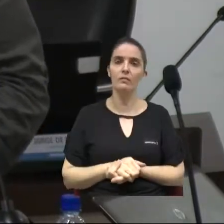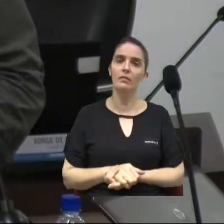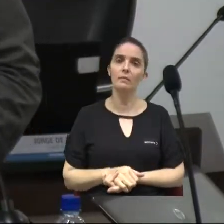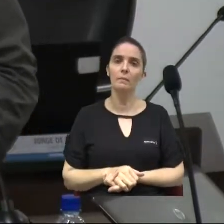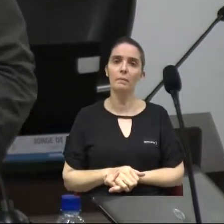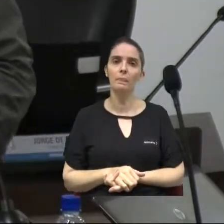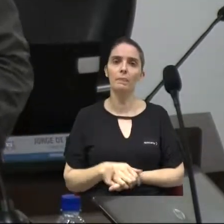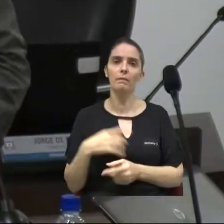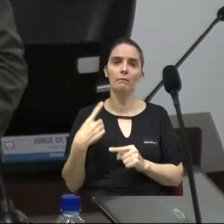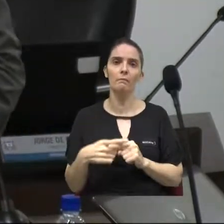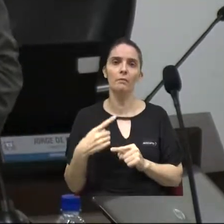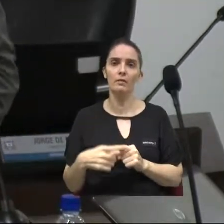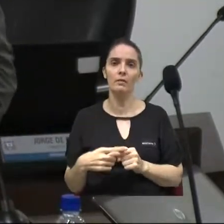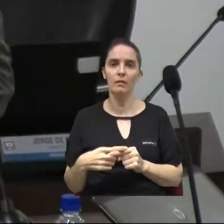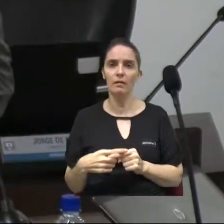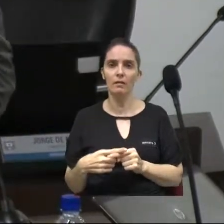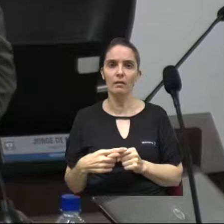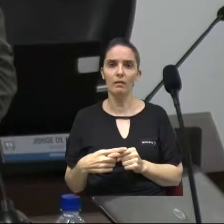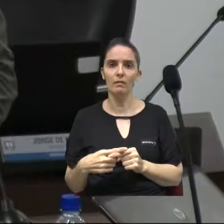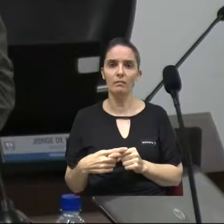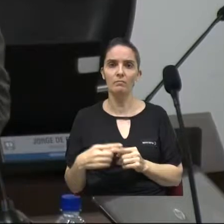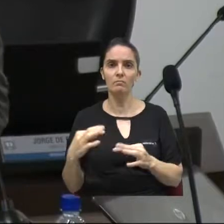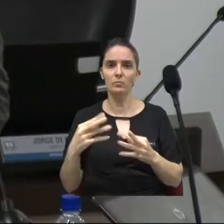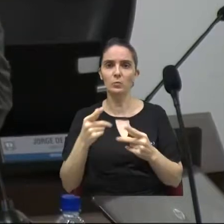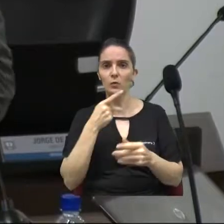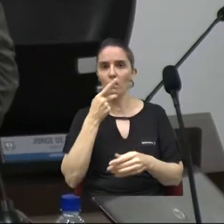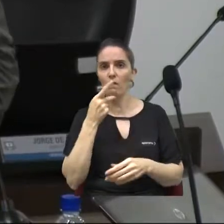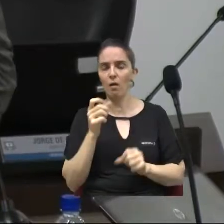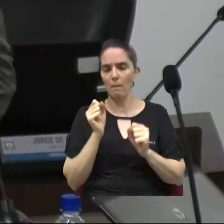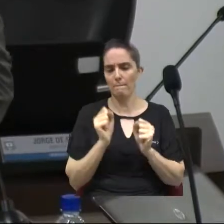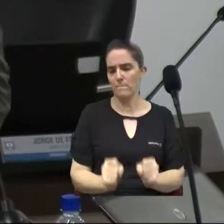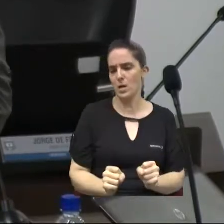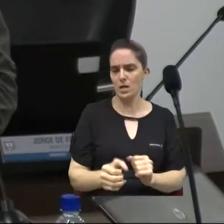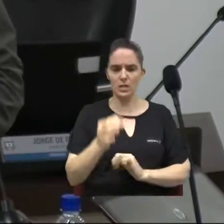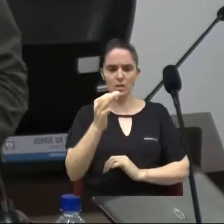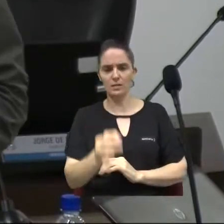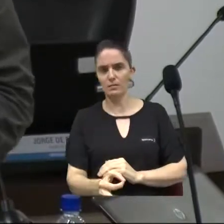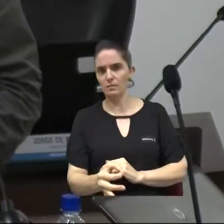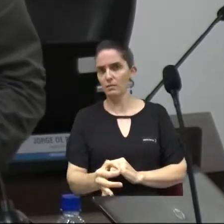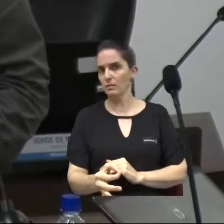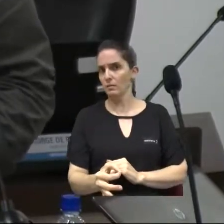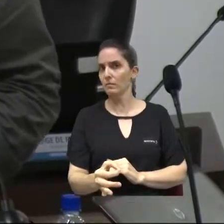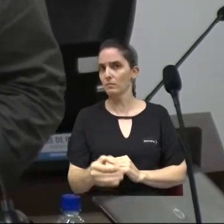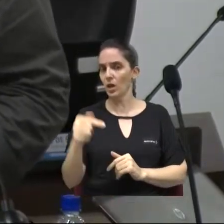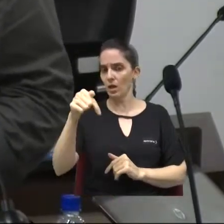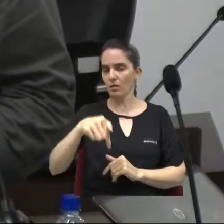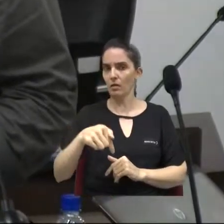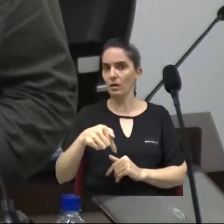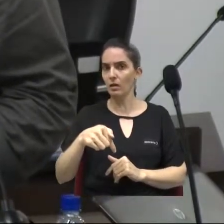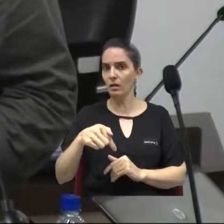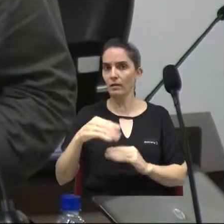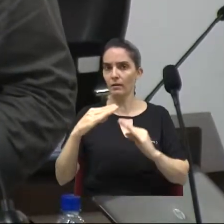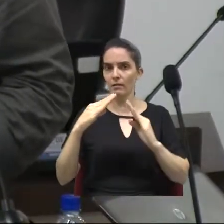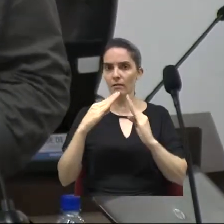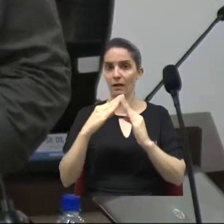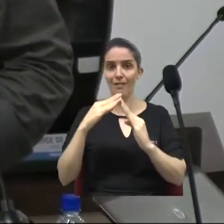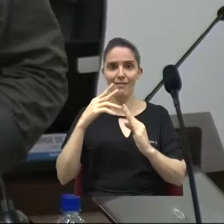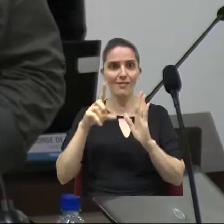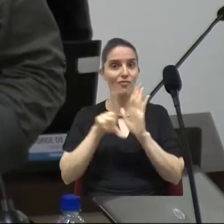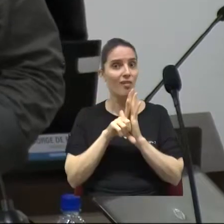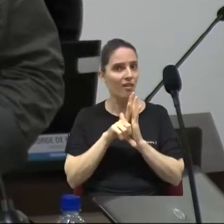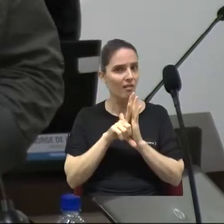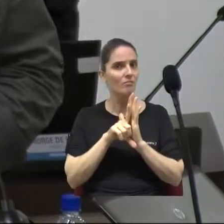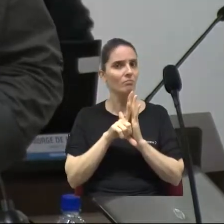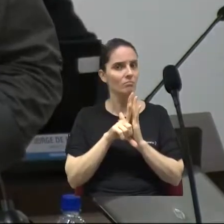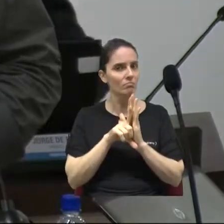à risca o direito, o que pode, o que é certo, o que não é, somos uma casa de leis. Pode